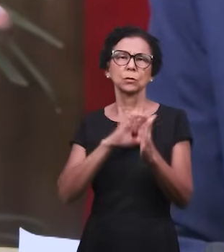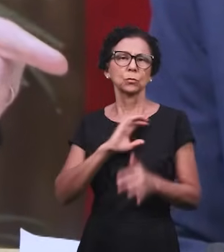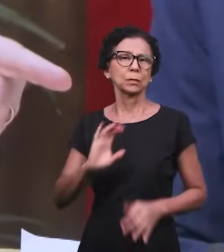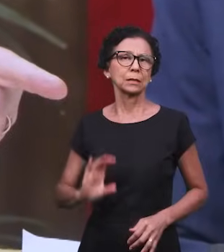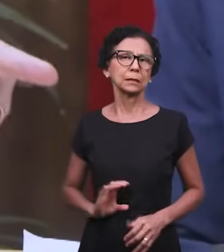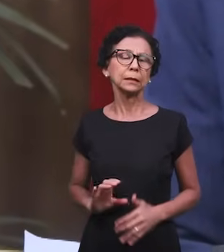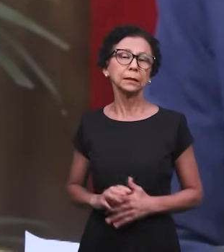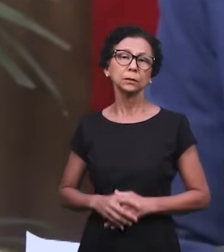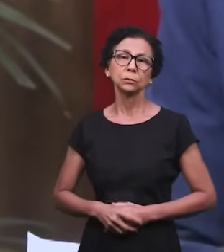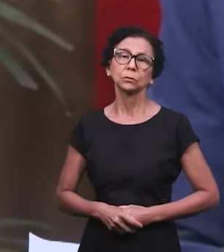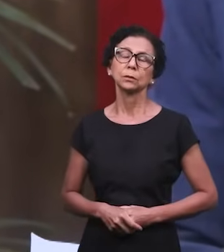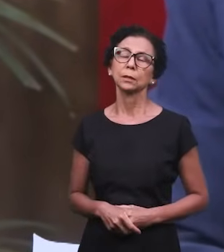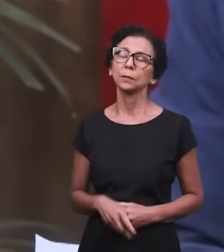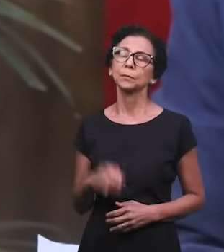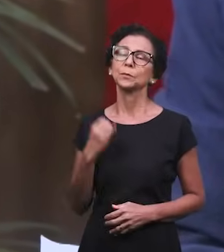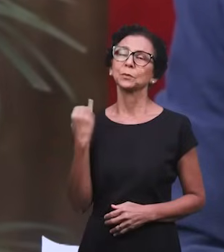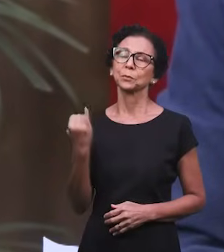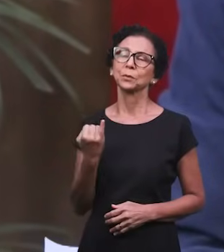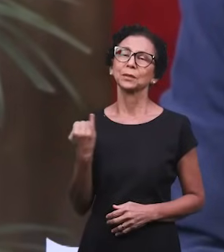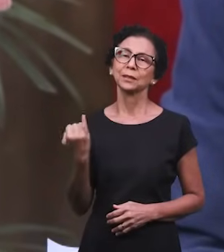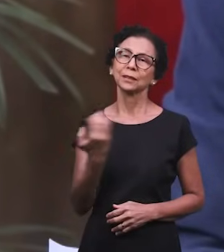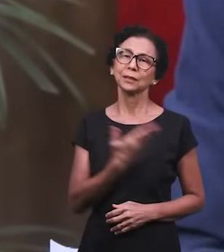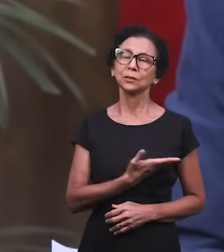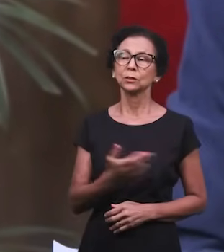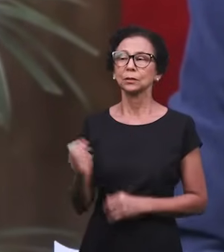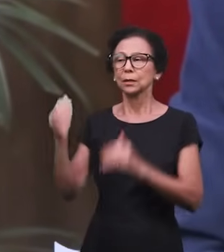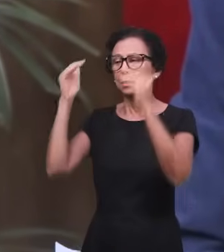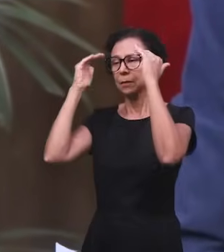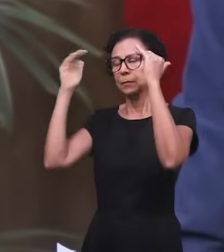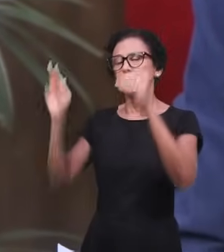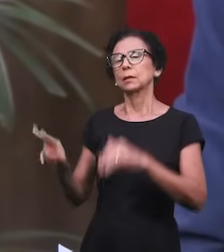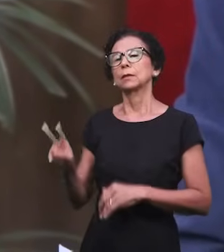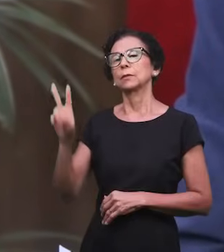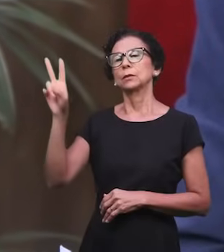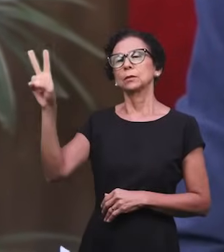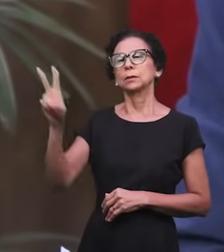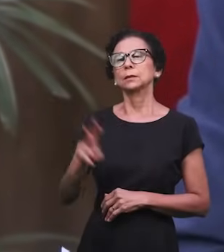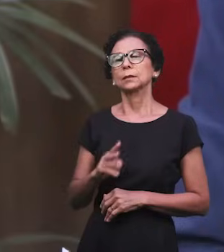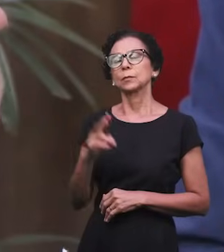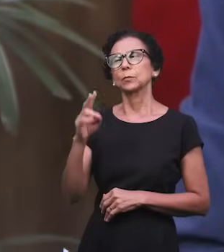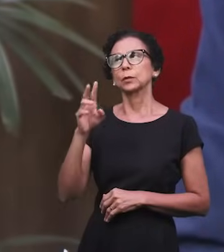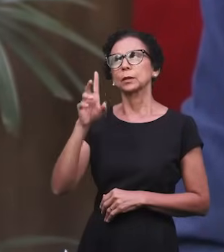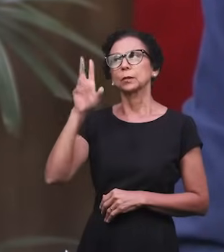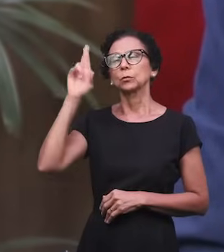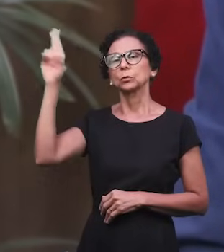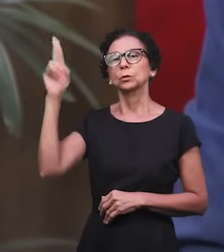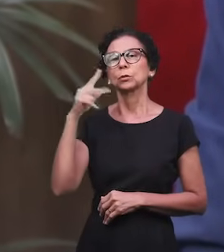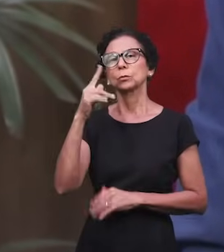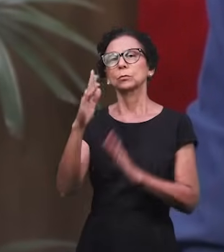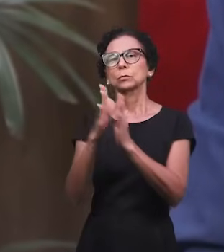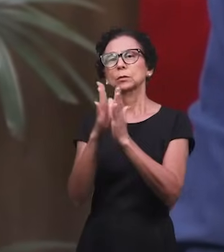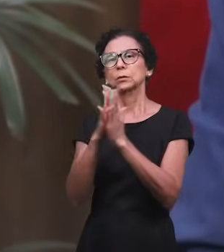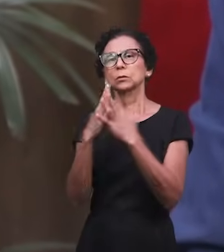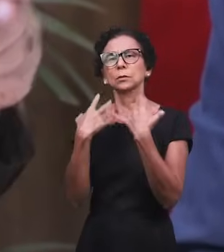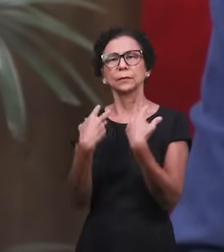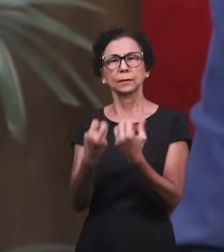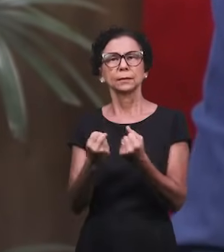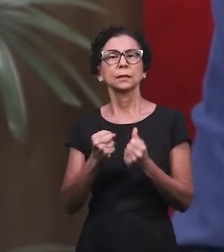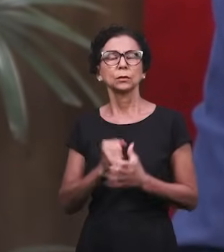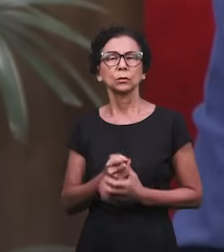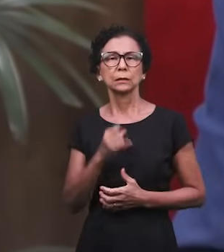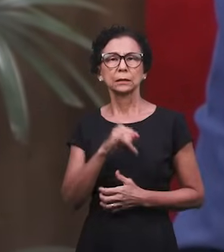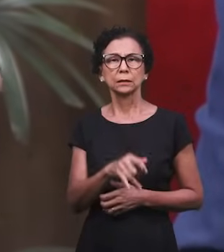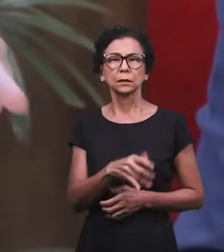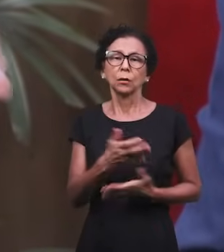perder nas suas orações que não estão movidas ou a graça da vida fica muito mais difícil se manter na presença do Senhor por